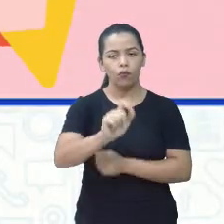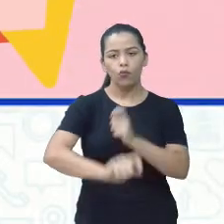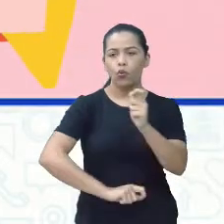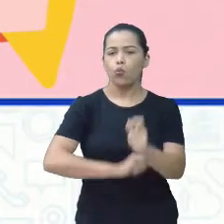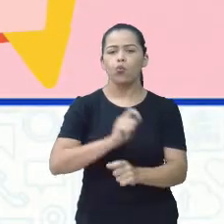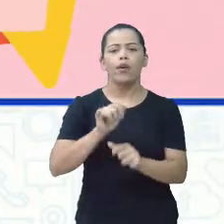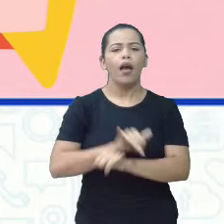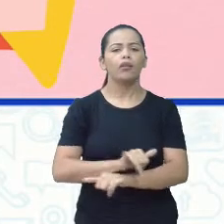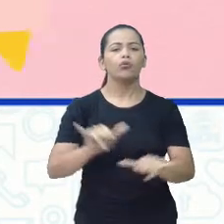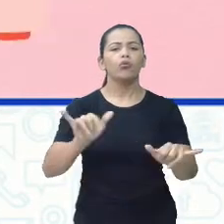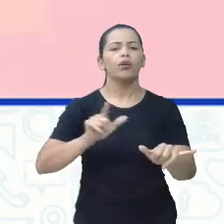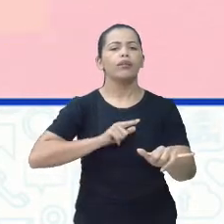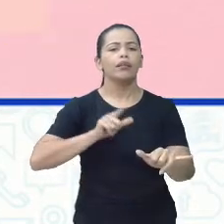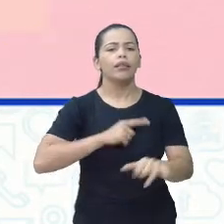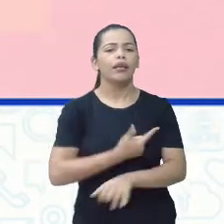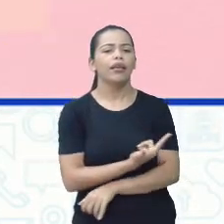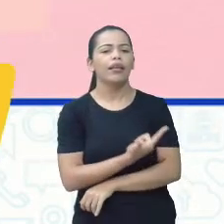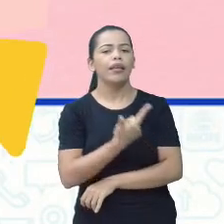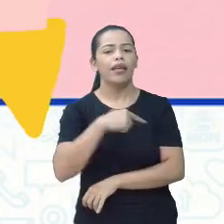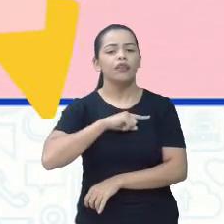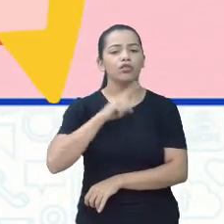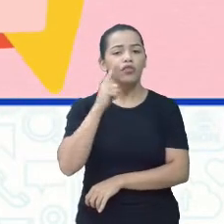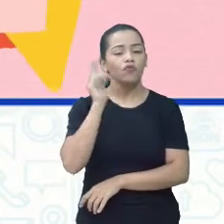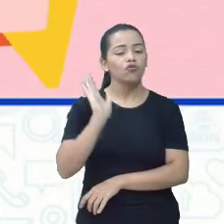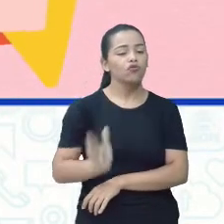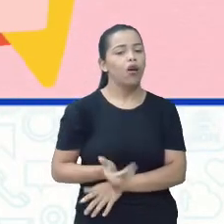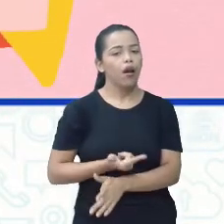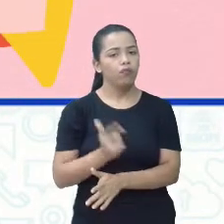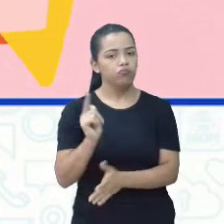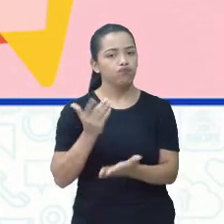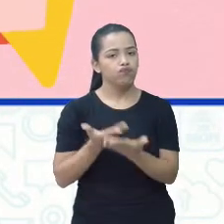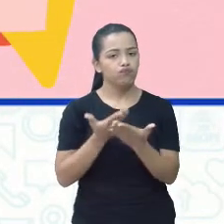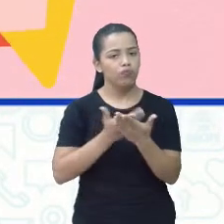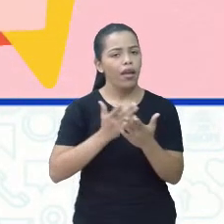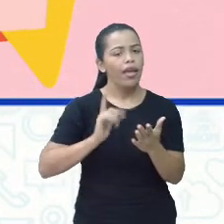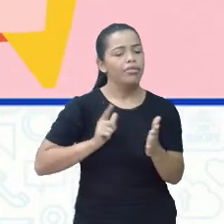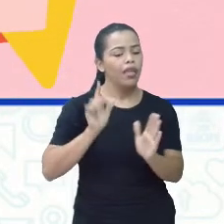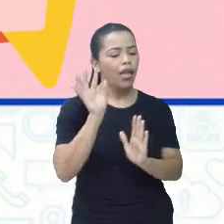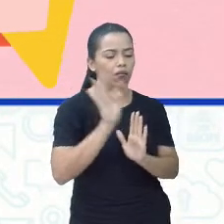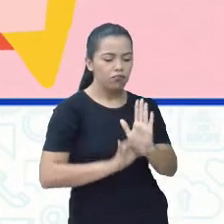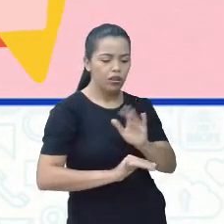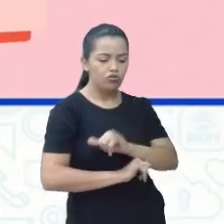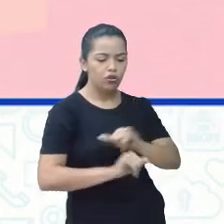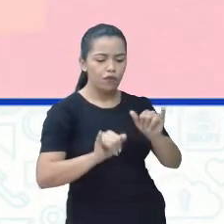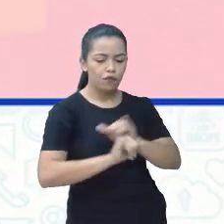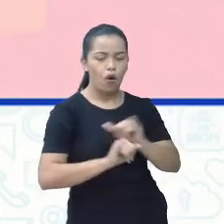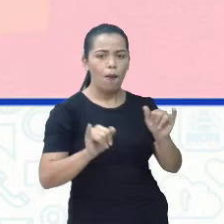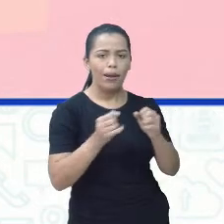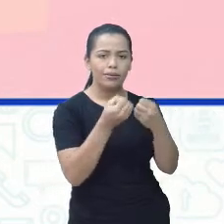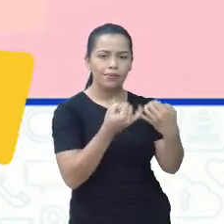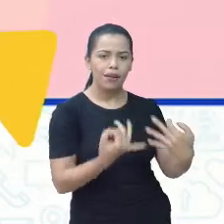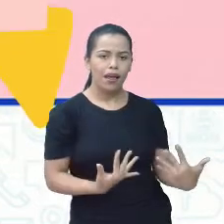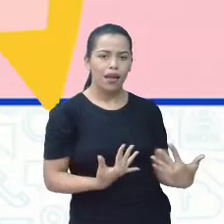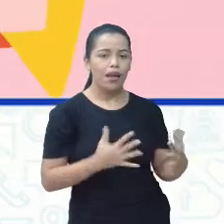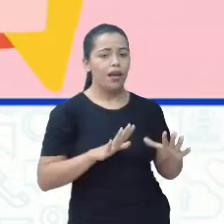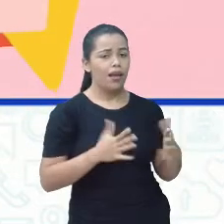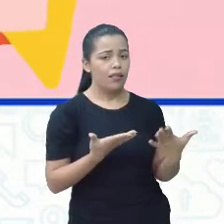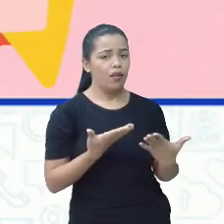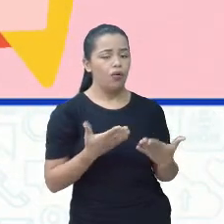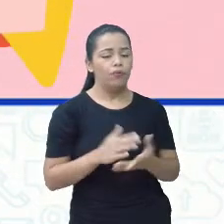que é que a notícia tem que a gente viu em aulas passadas? Primeiro, ele possui um texto informativo descritivo, ou seja, ele